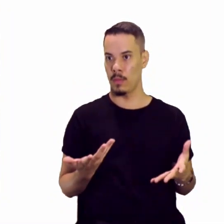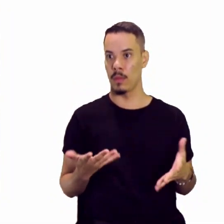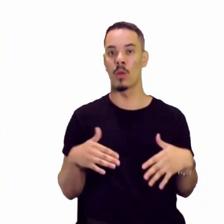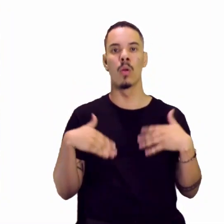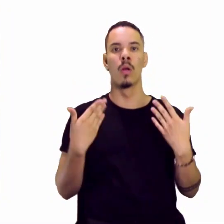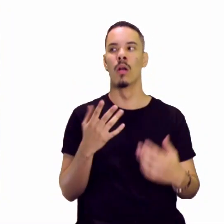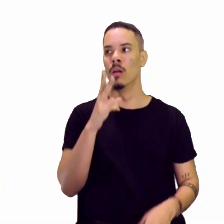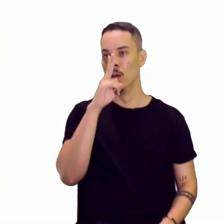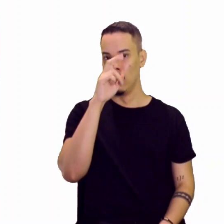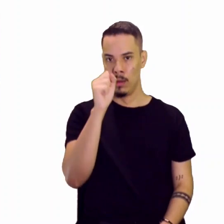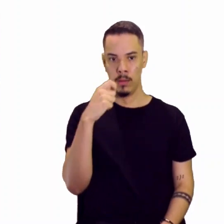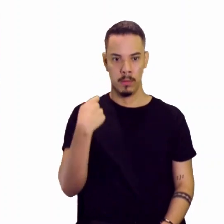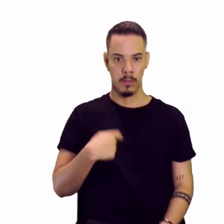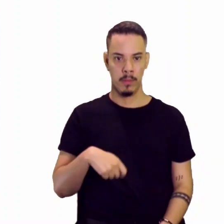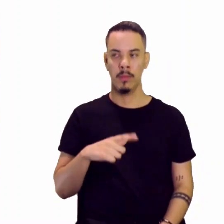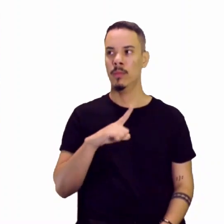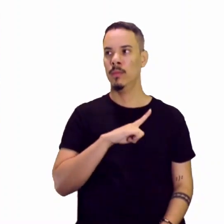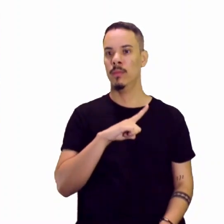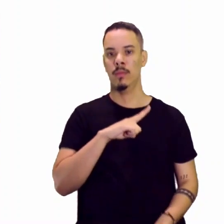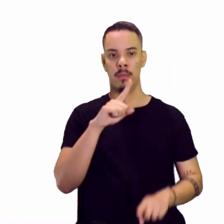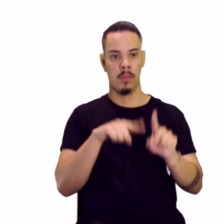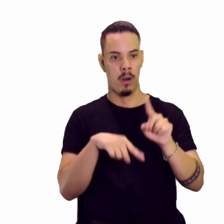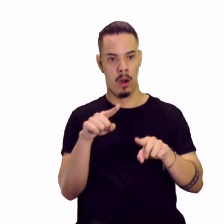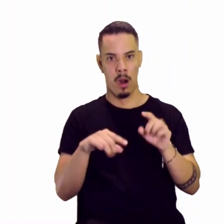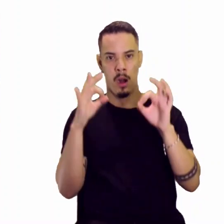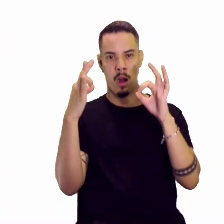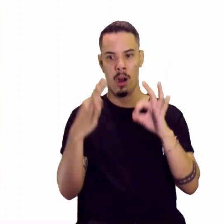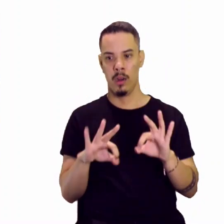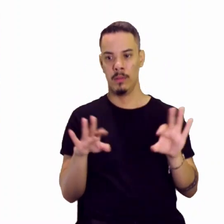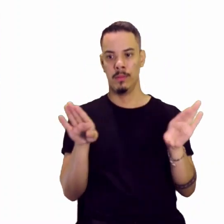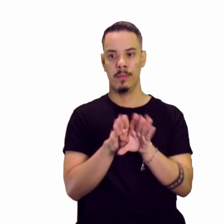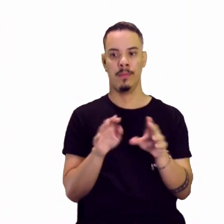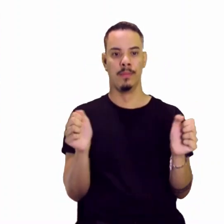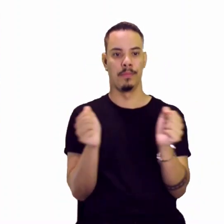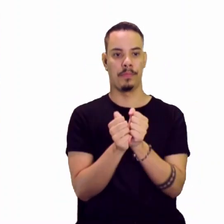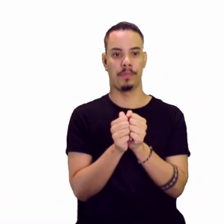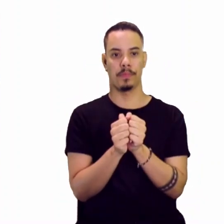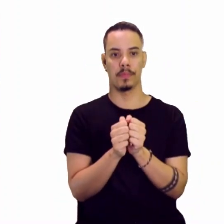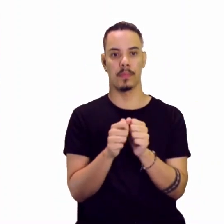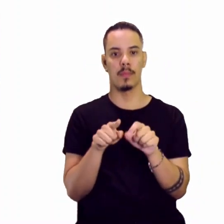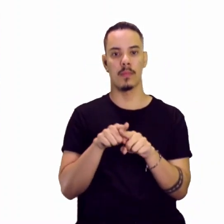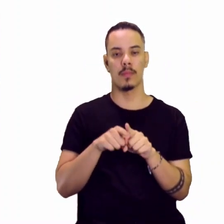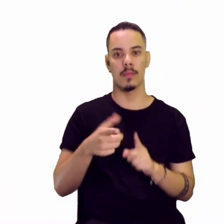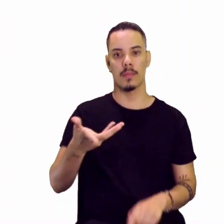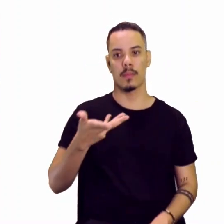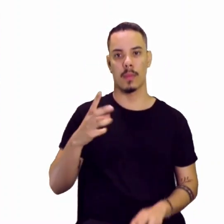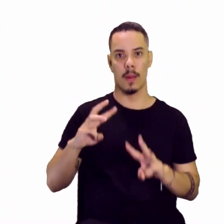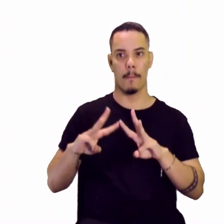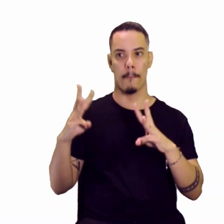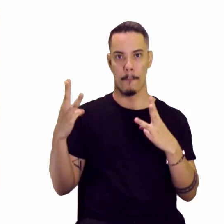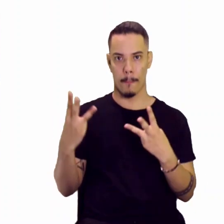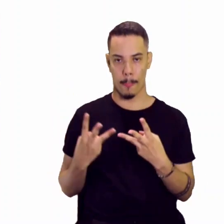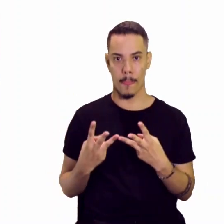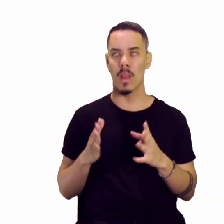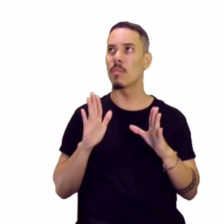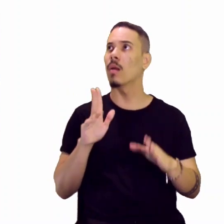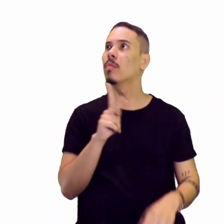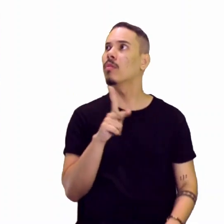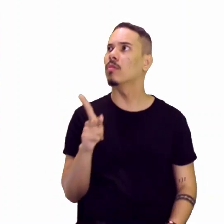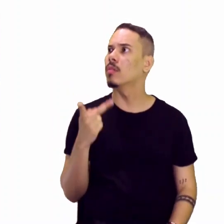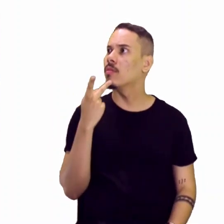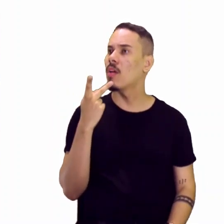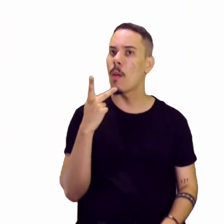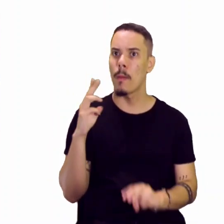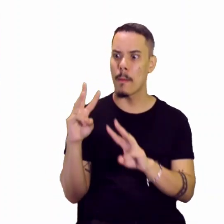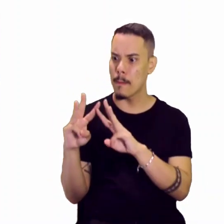força necessária. A gente pode ver que tem uma variação de velocidade, né, em 2 segundos ali, e aí tem a massa dele. E a gente precisa saber da força. Não falou